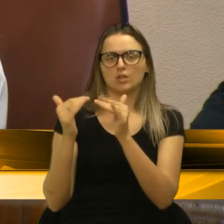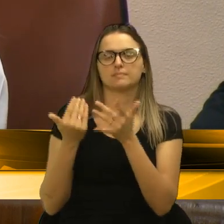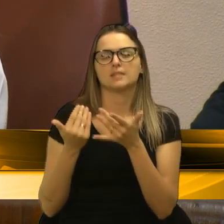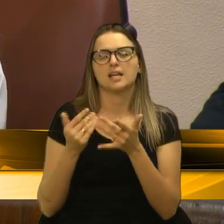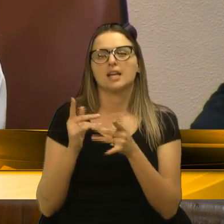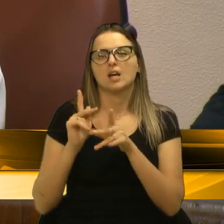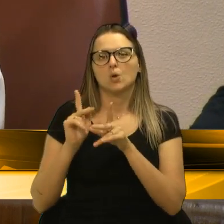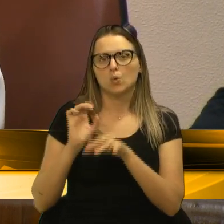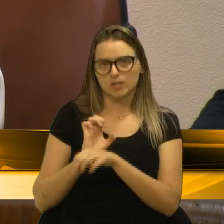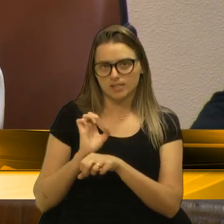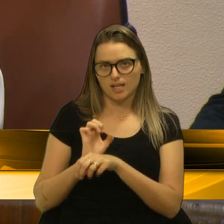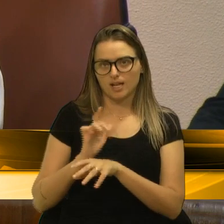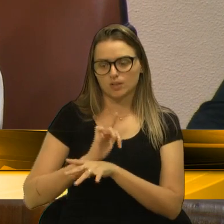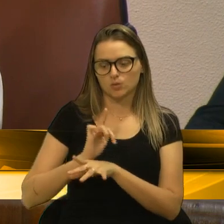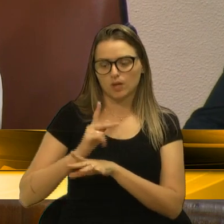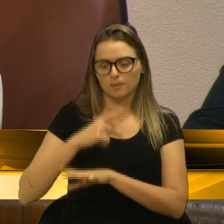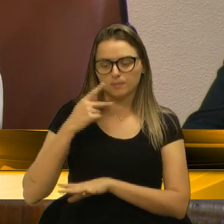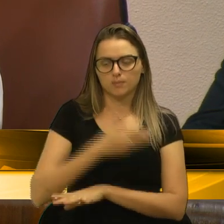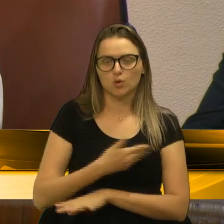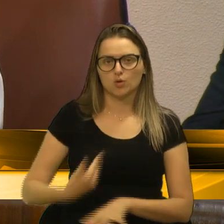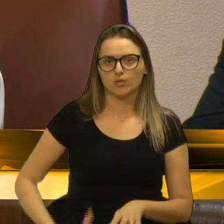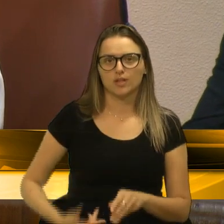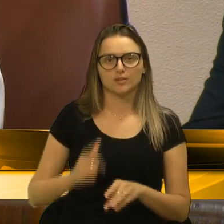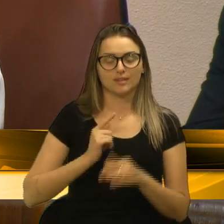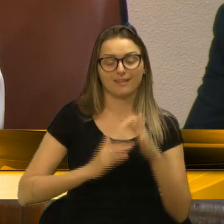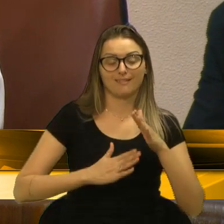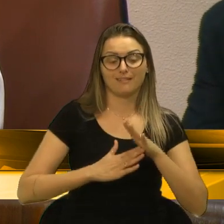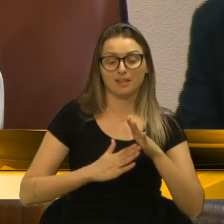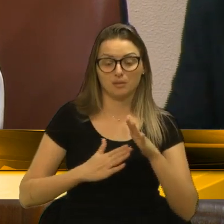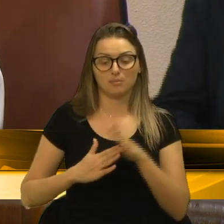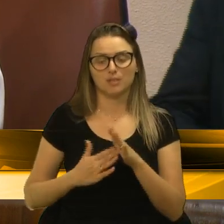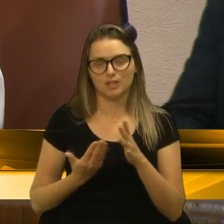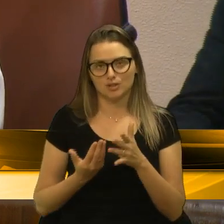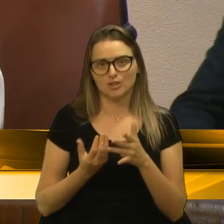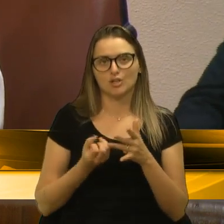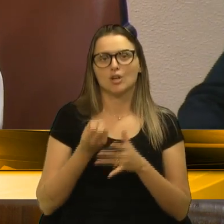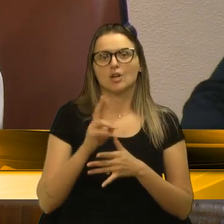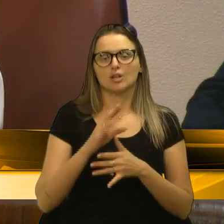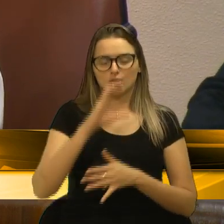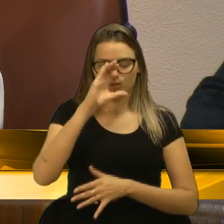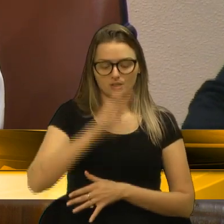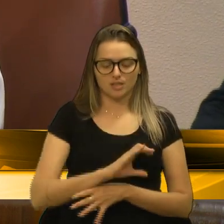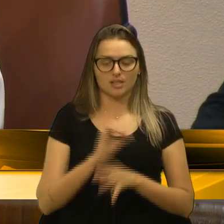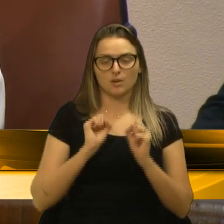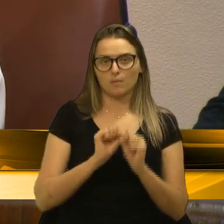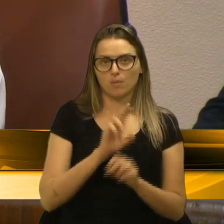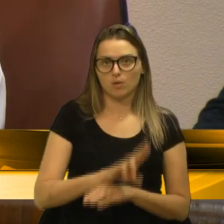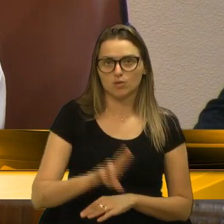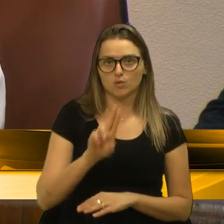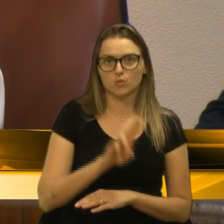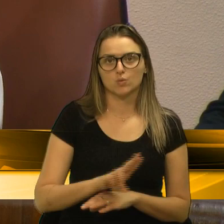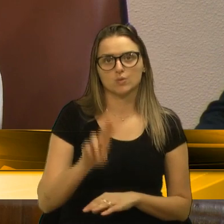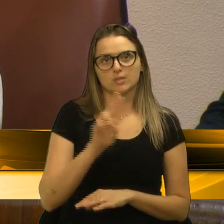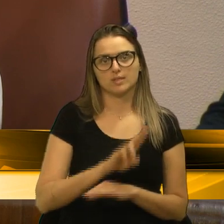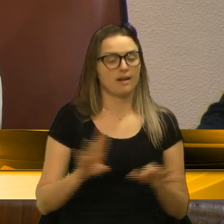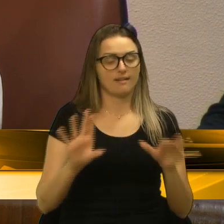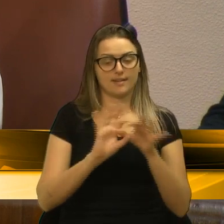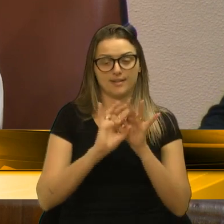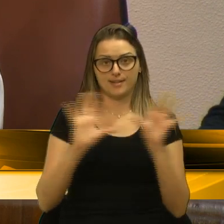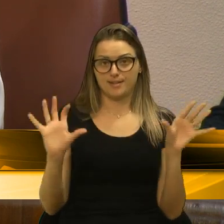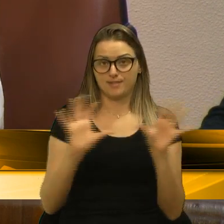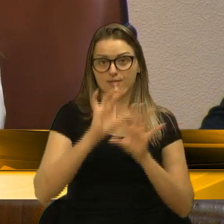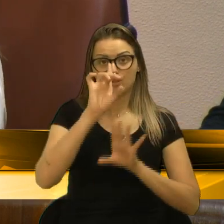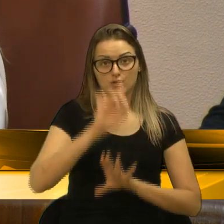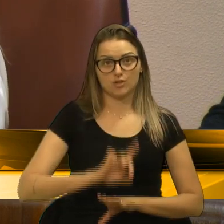de tal forma que acaba por delimitar ou impedir que os cidadãos possam usufruir livremente de